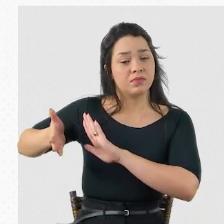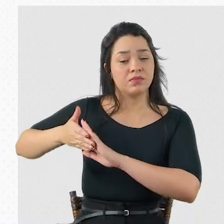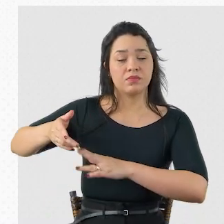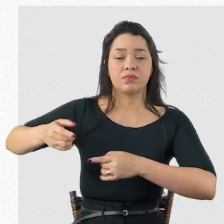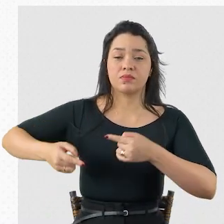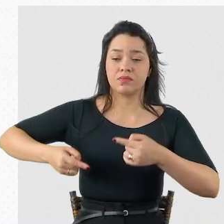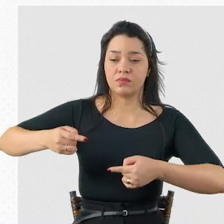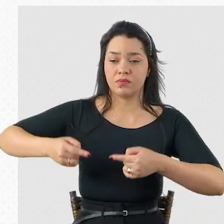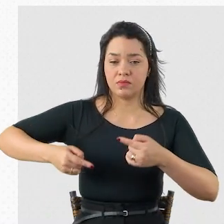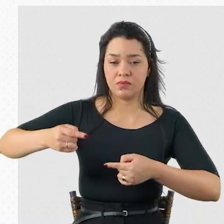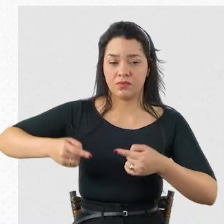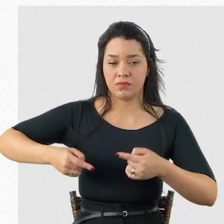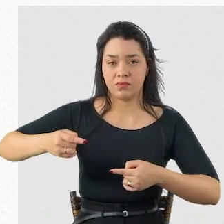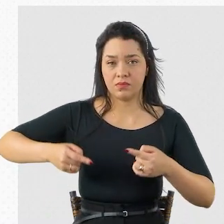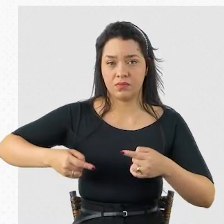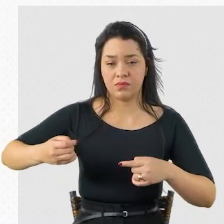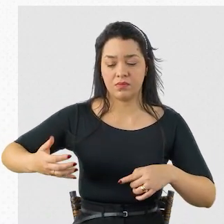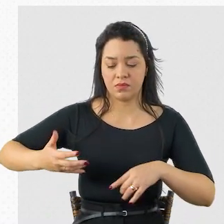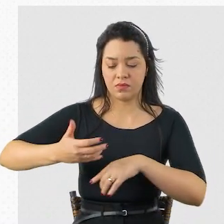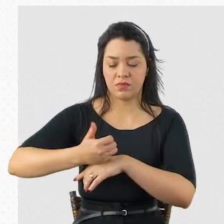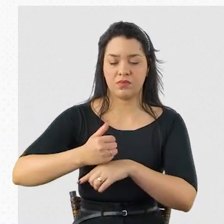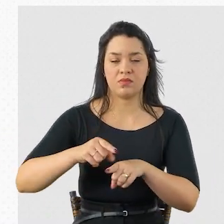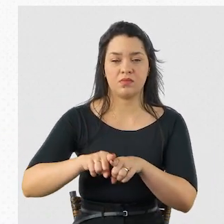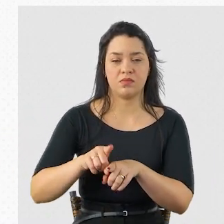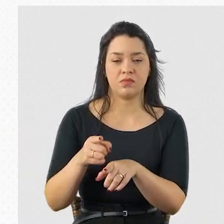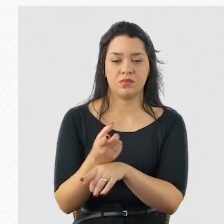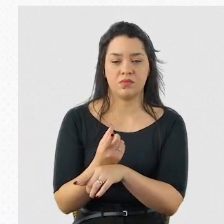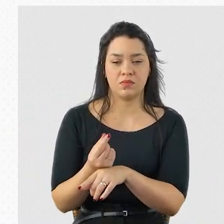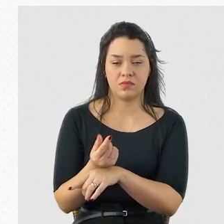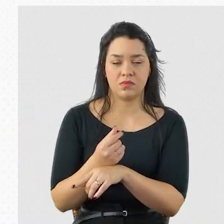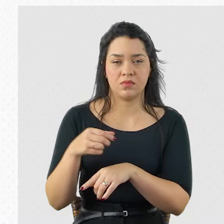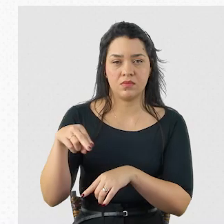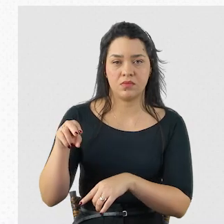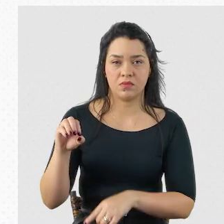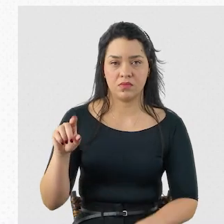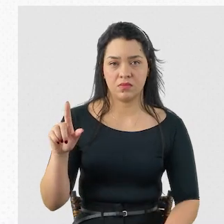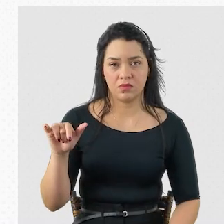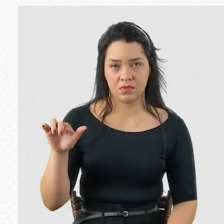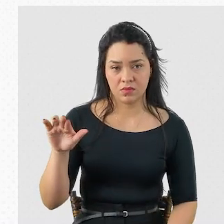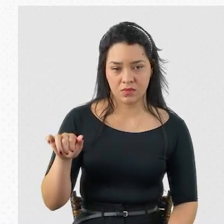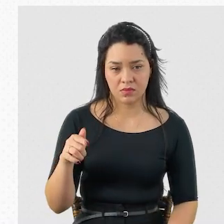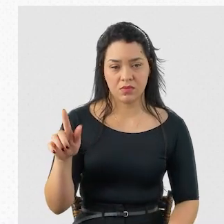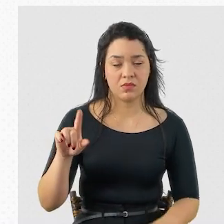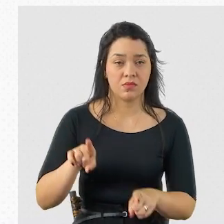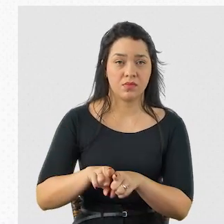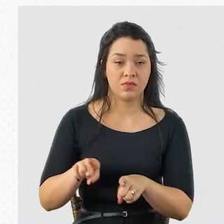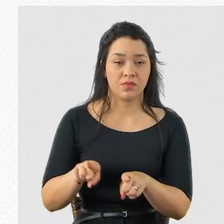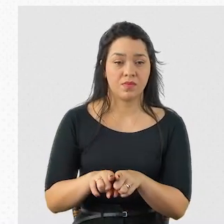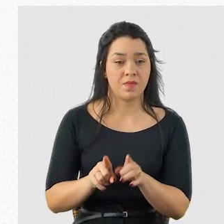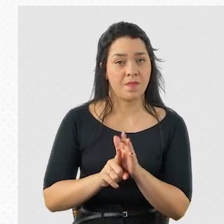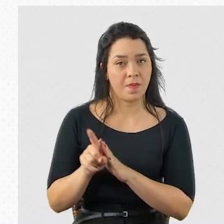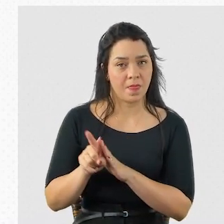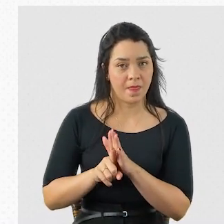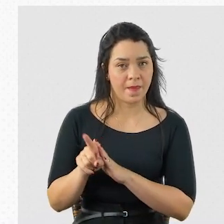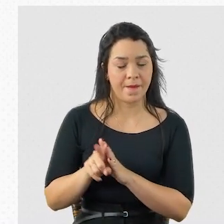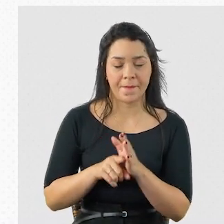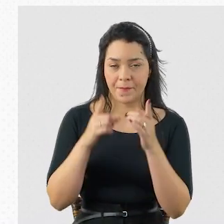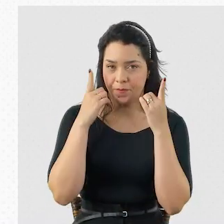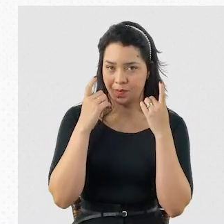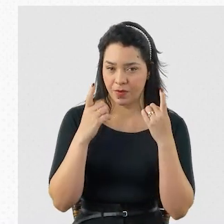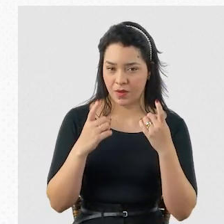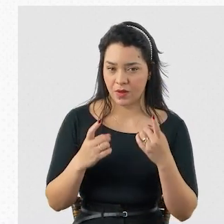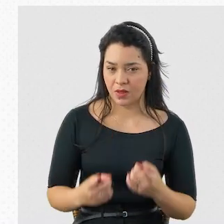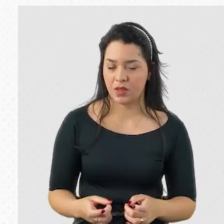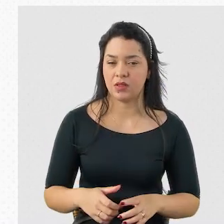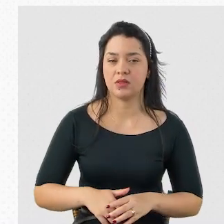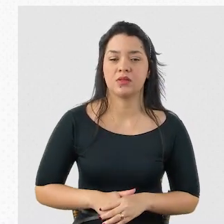sobre a colonialidade, capitalismo neoliberal, exploração do trabalho, violência no cotidiano